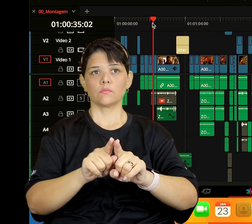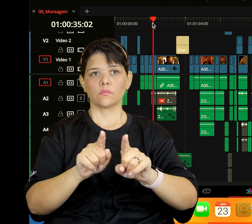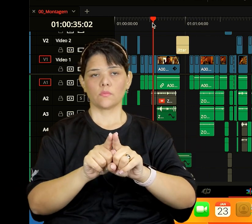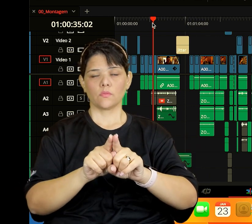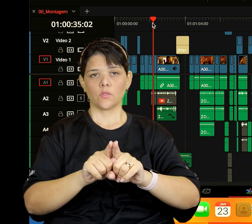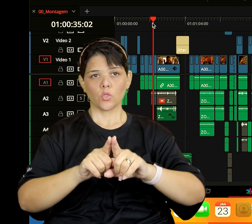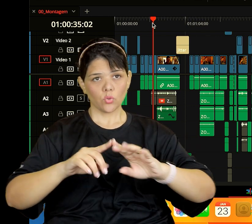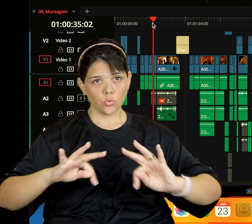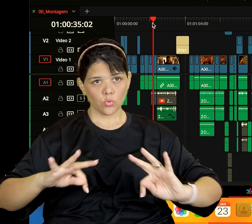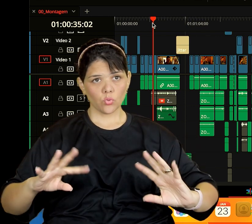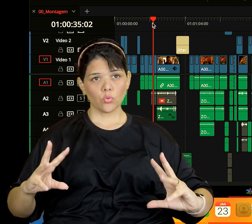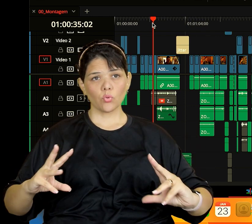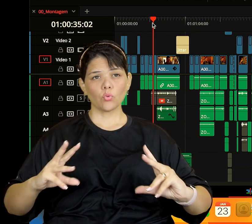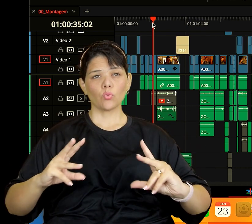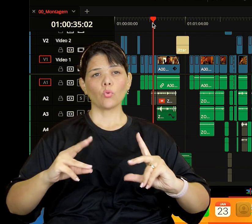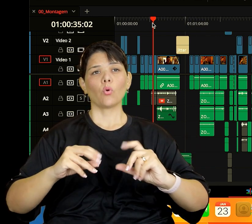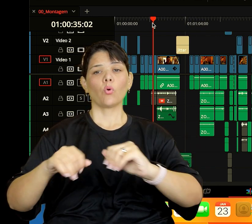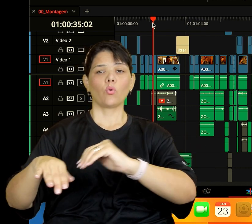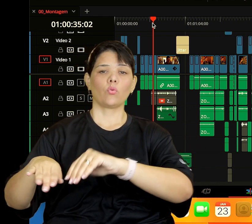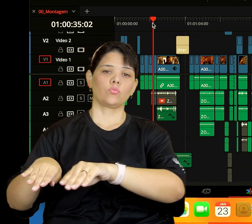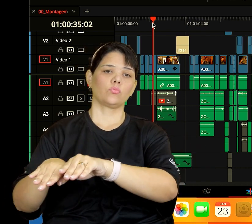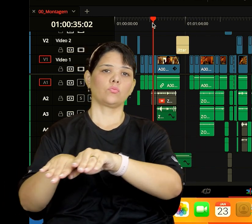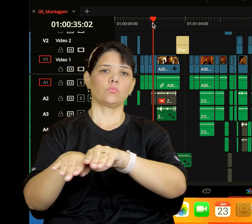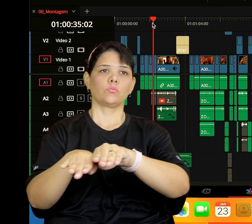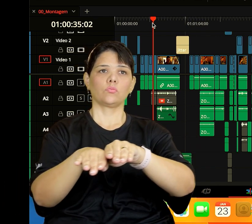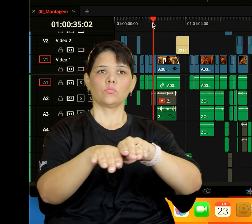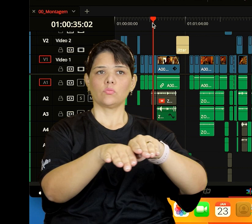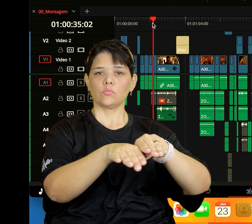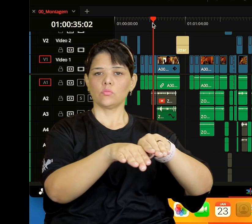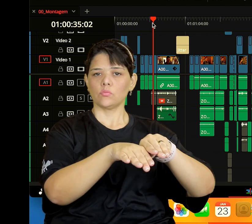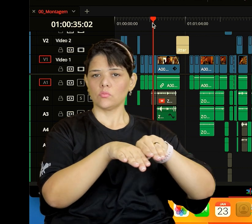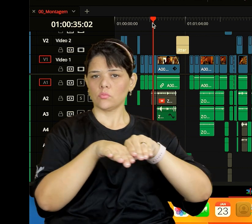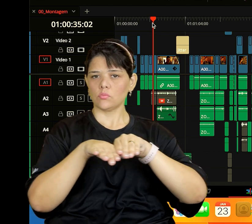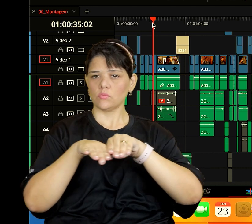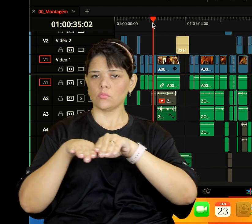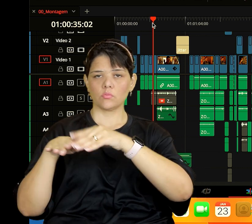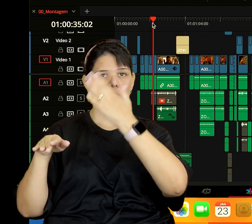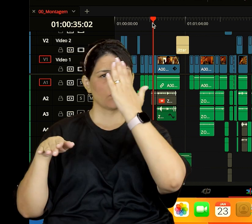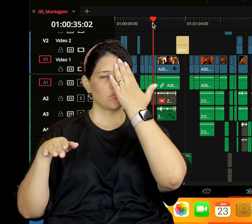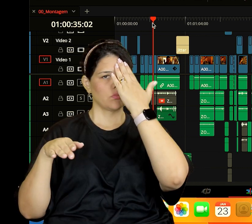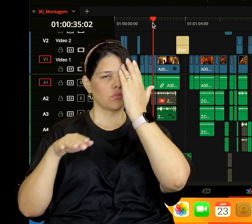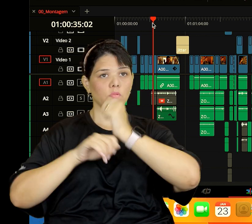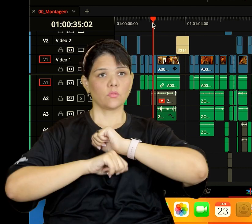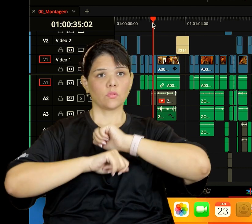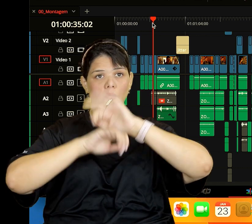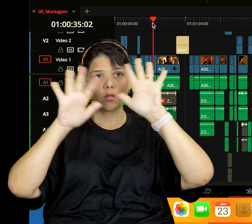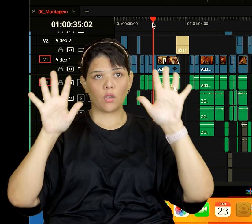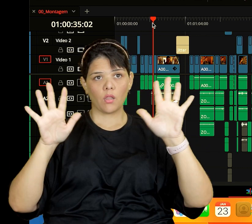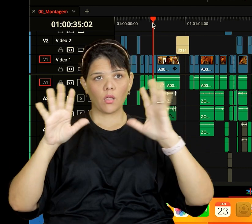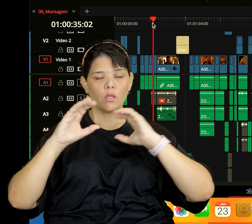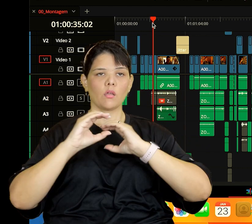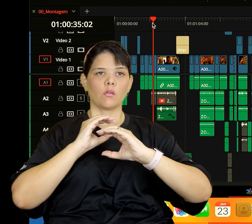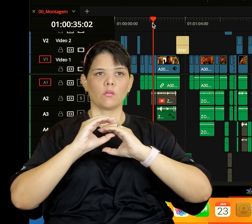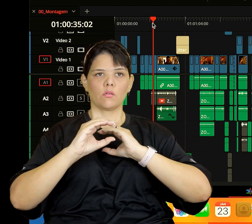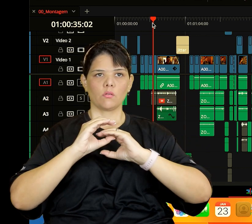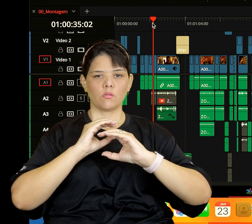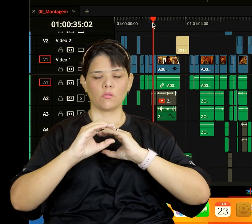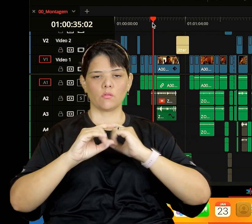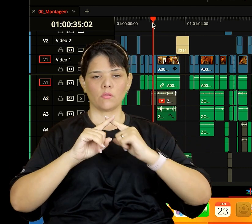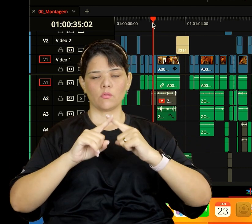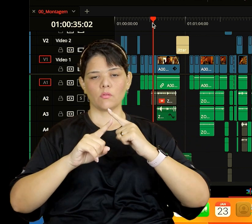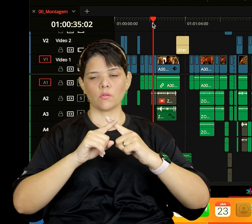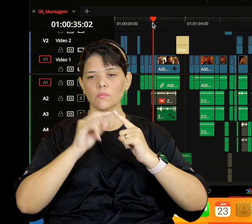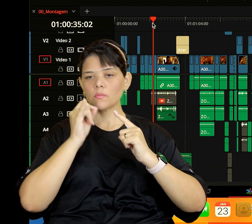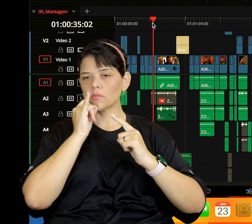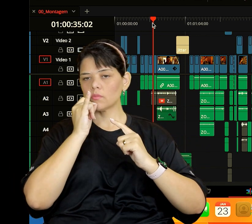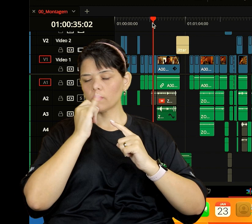beleza? Então, todo mundo entendendo o estilo de filme, é bem mais fácil a comunicação. Por exemplo, eu recebi esse filme aqui